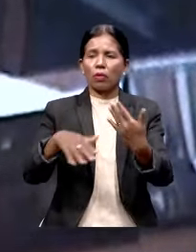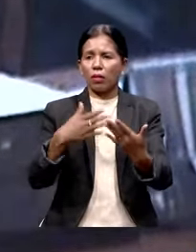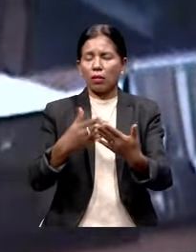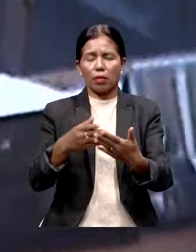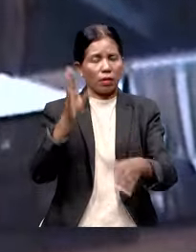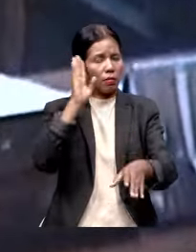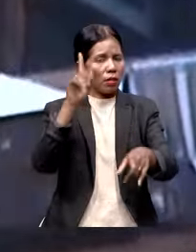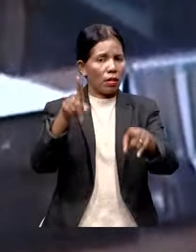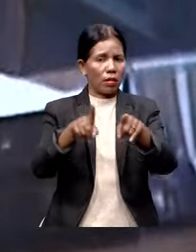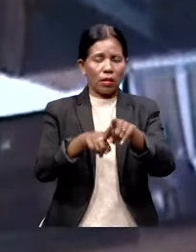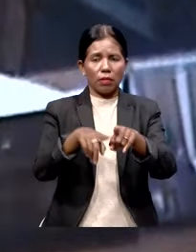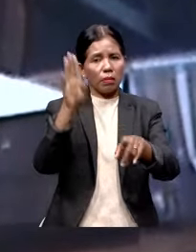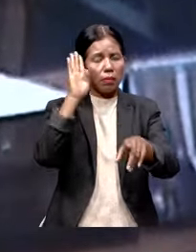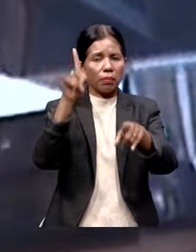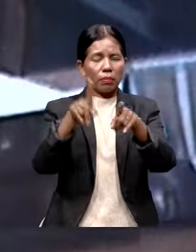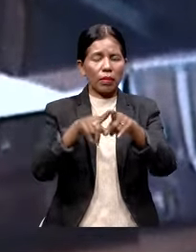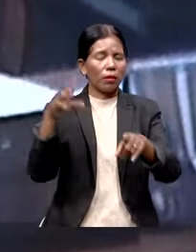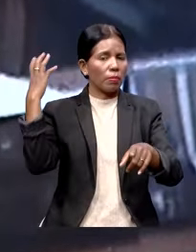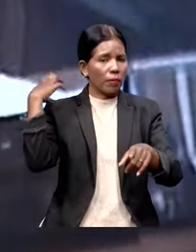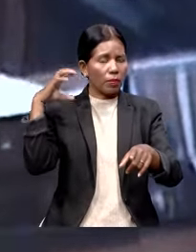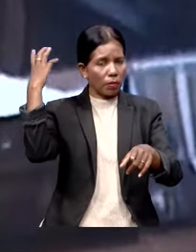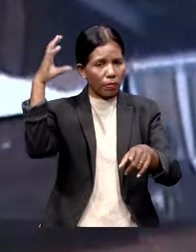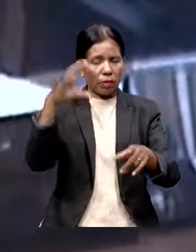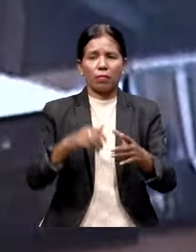primo mau amambanin